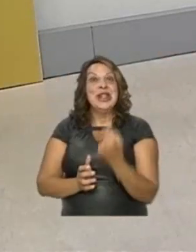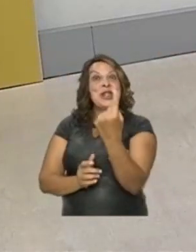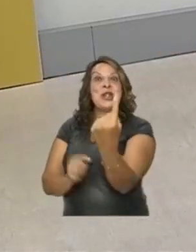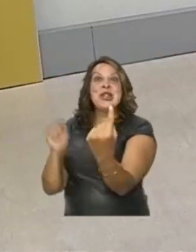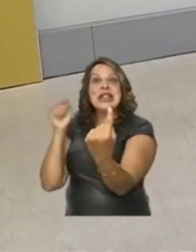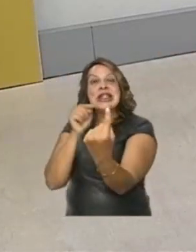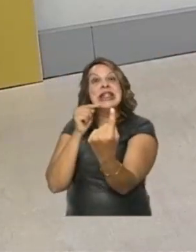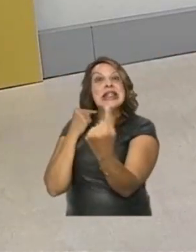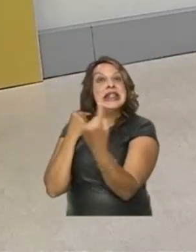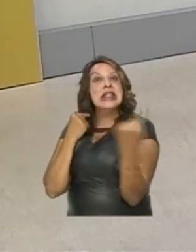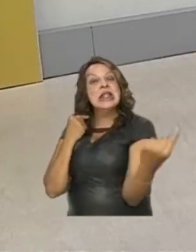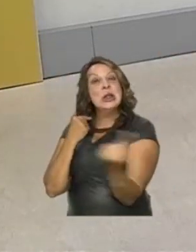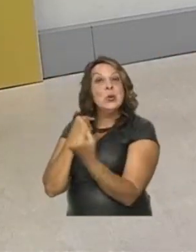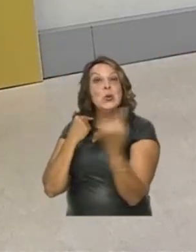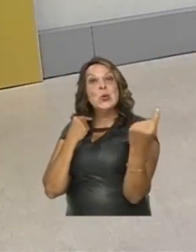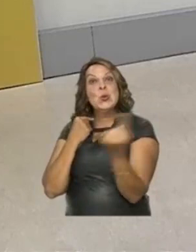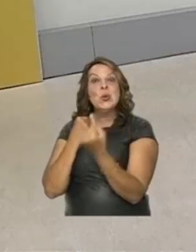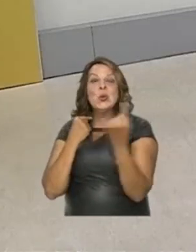Sozinho!